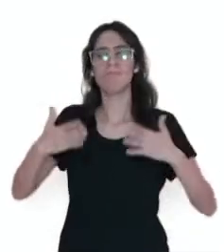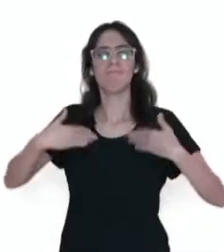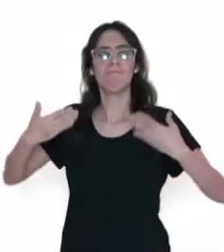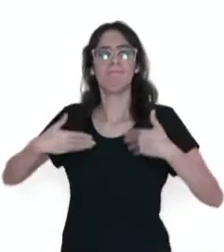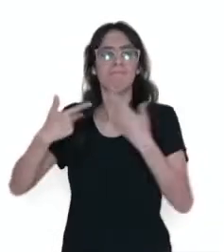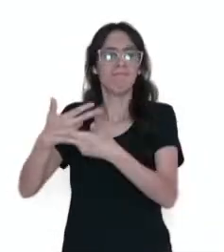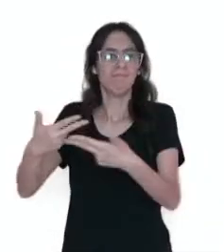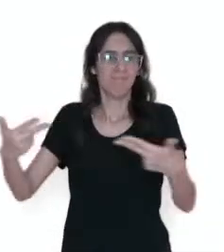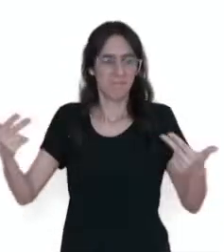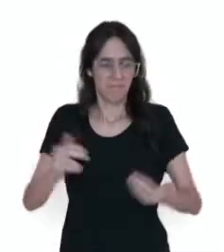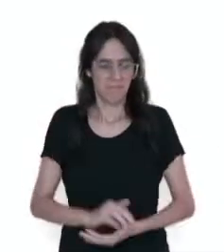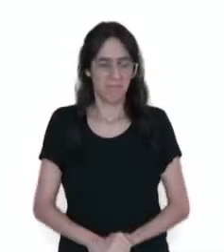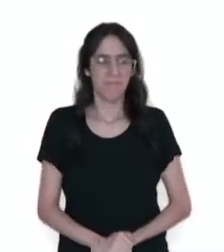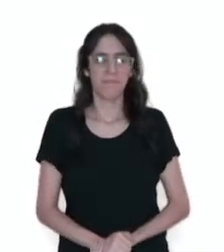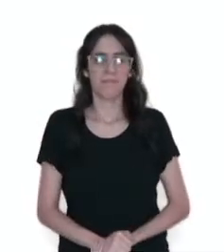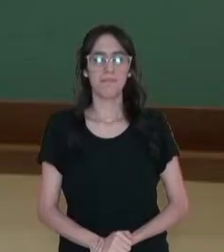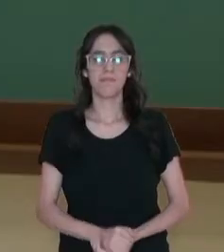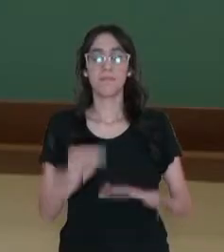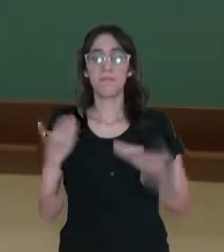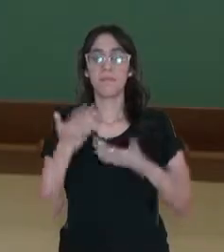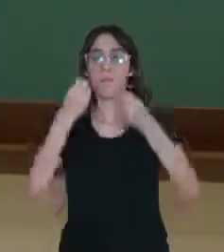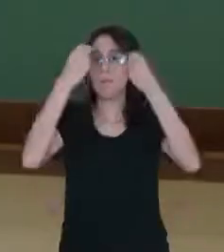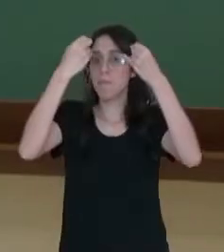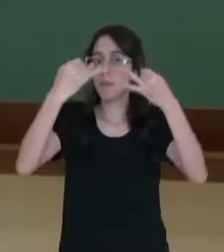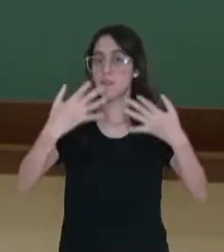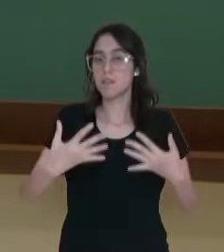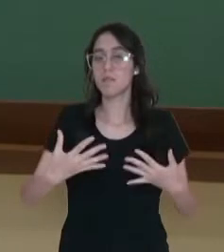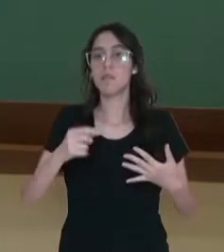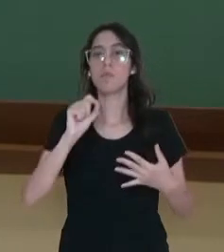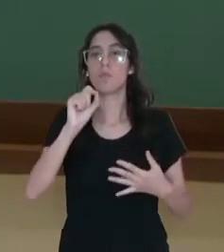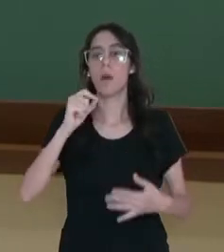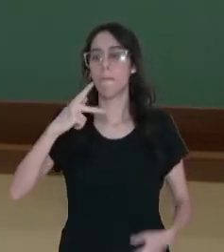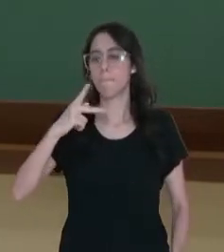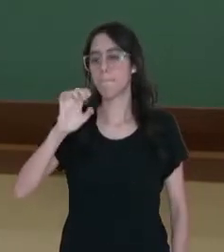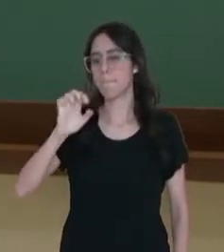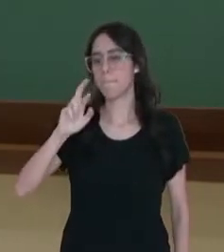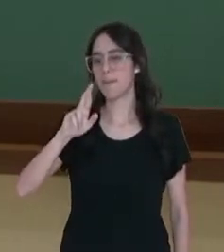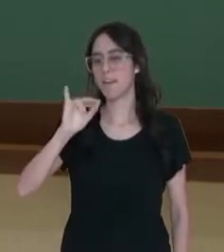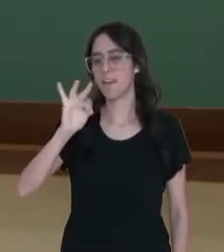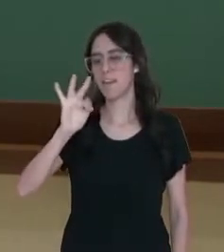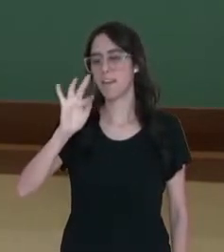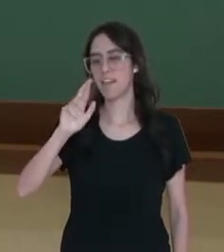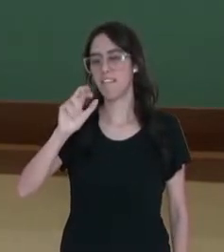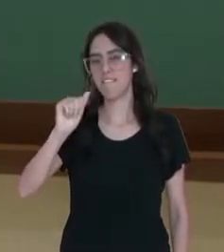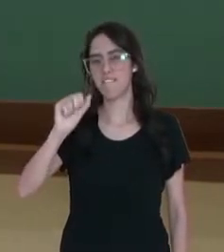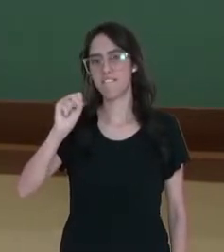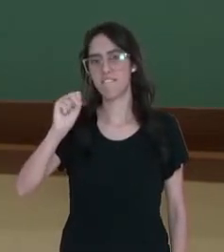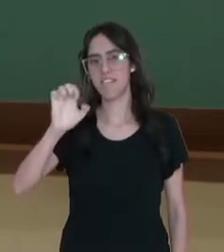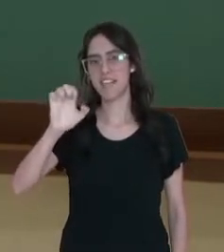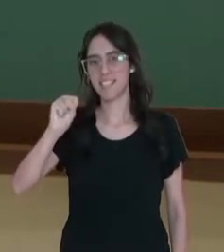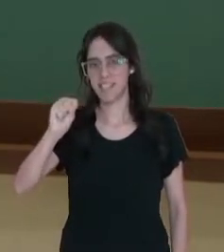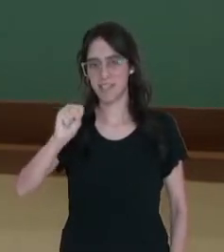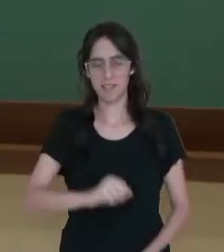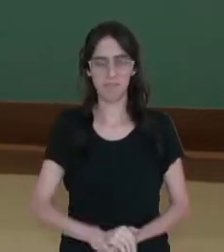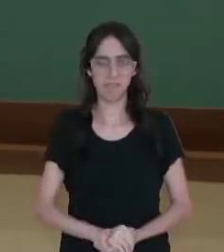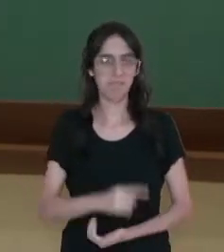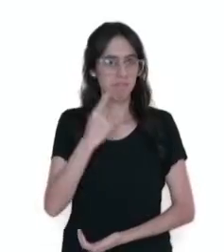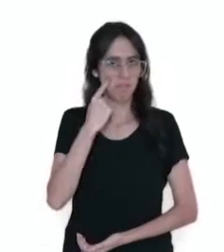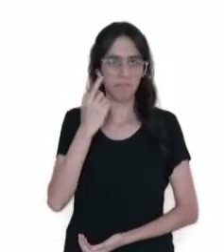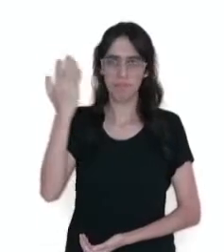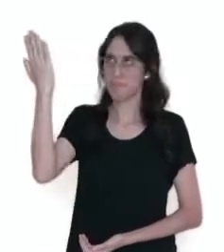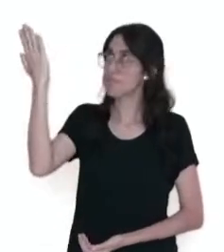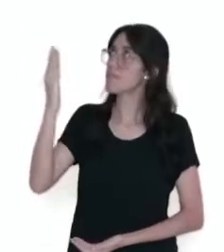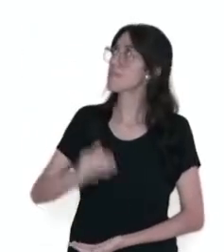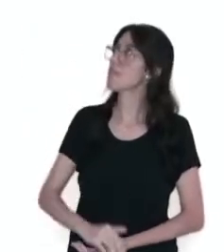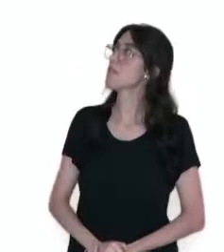Analisando a língua agora, falando um pouquinho sobre a perífrase verbal. Em espanhol, é bastante comum el uso